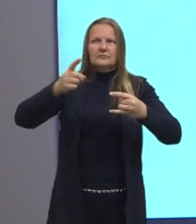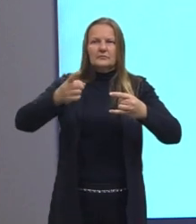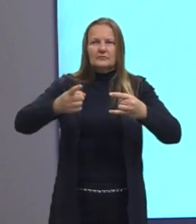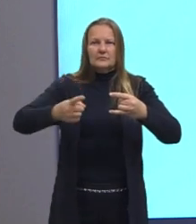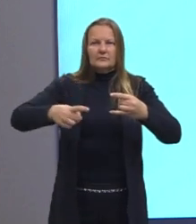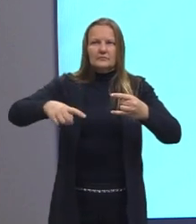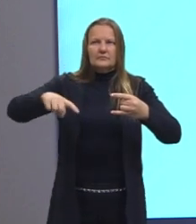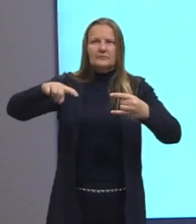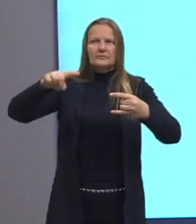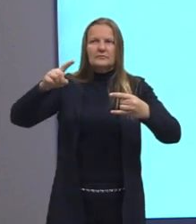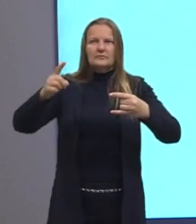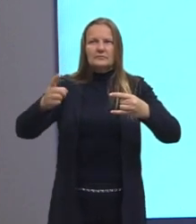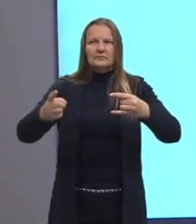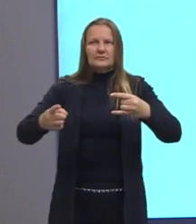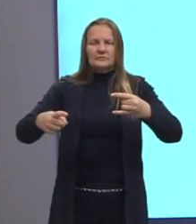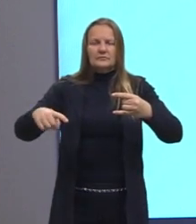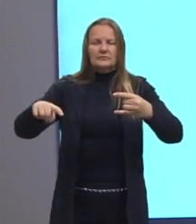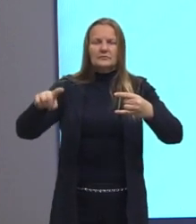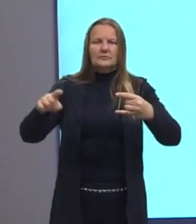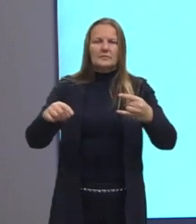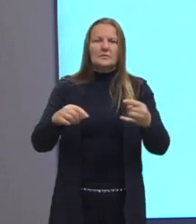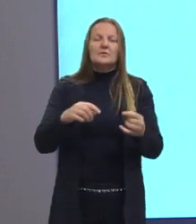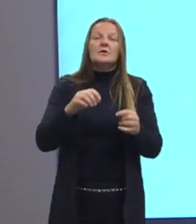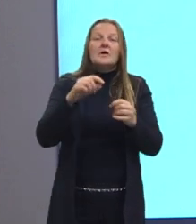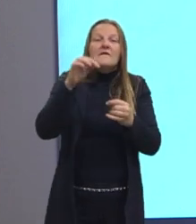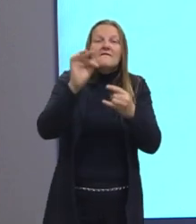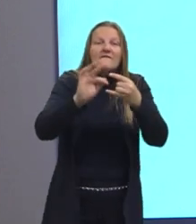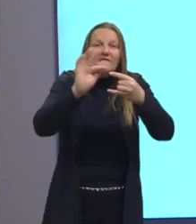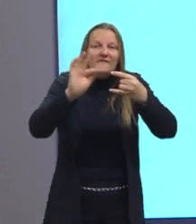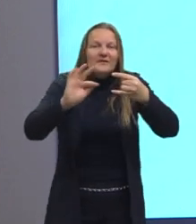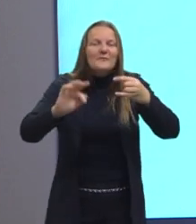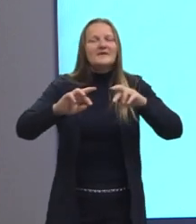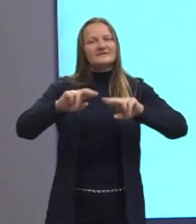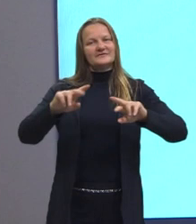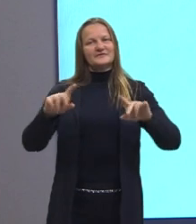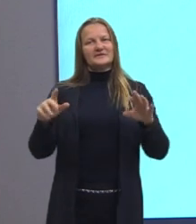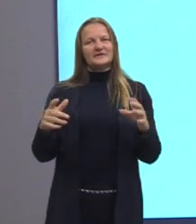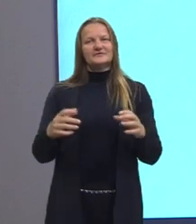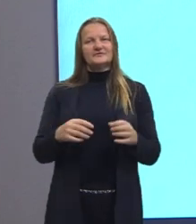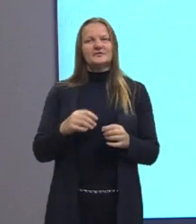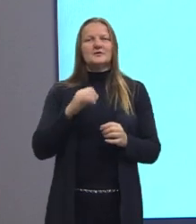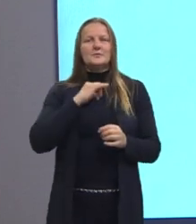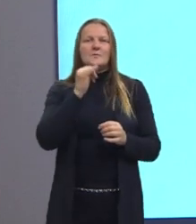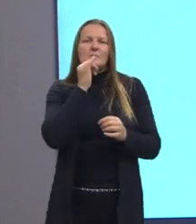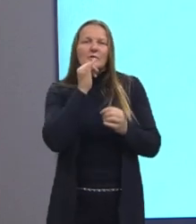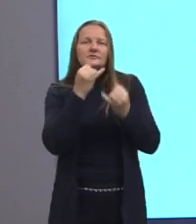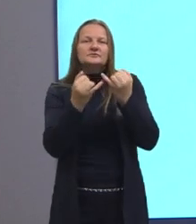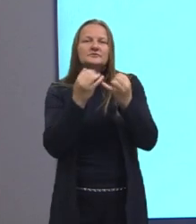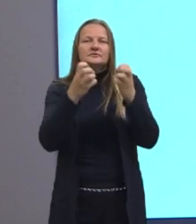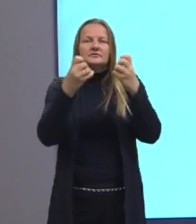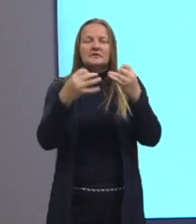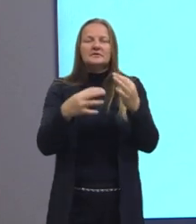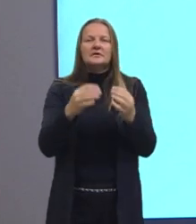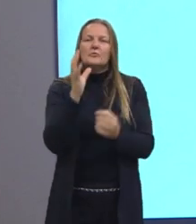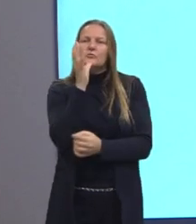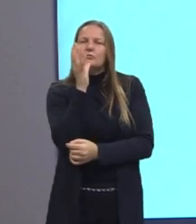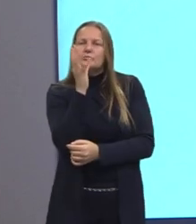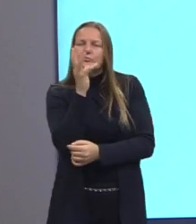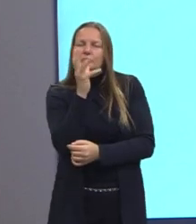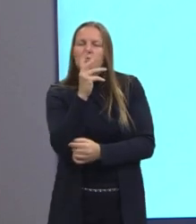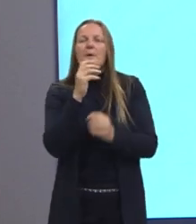ó já voltou a ser como era antes né então dá para fazer várias coisas nesse simulador né Dá para colocar mais devagar enfim